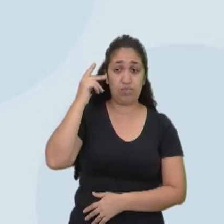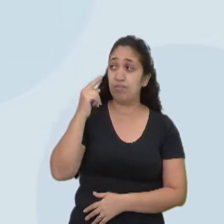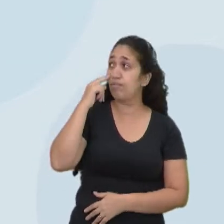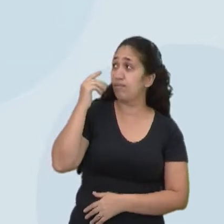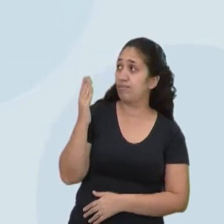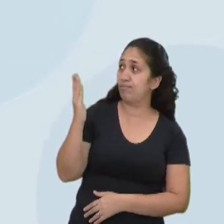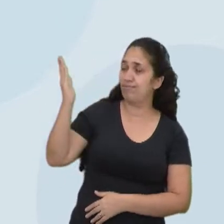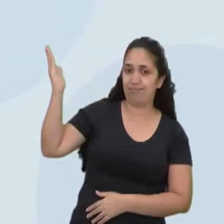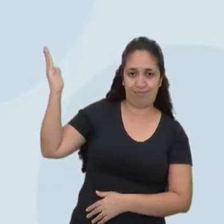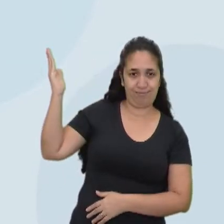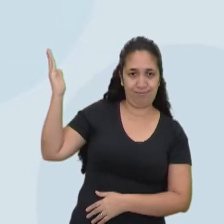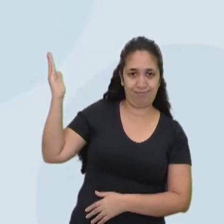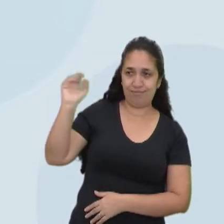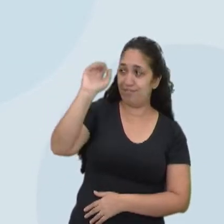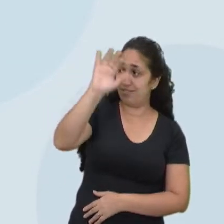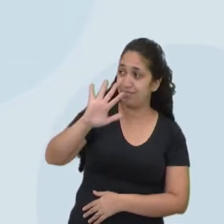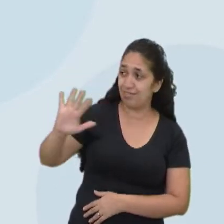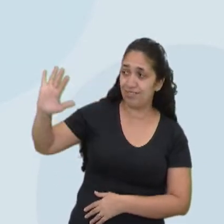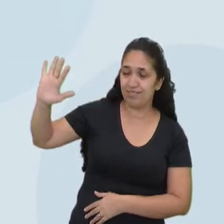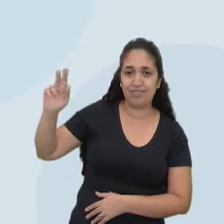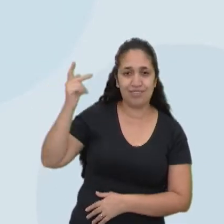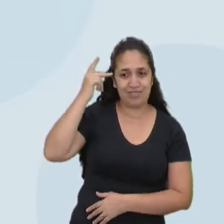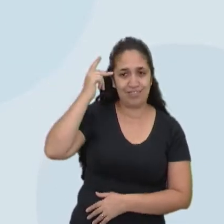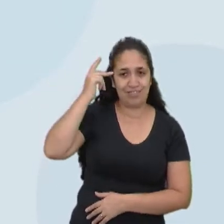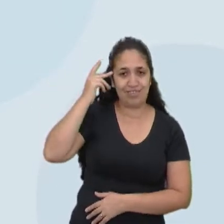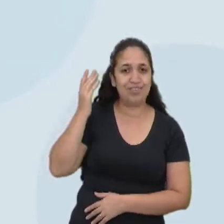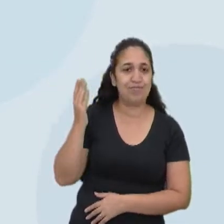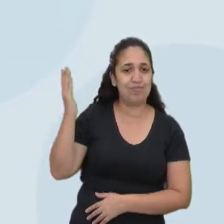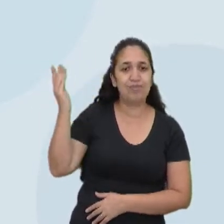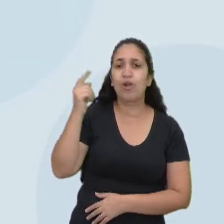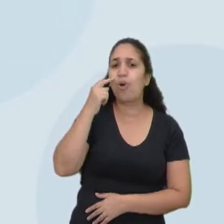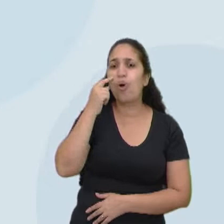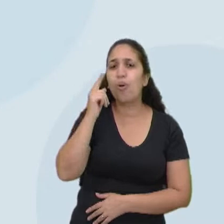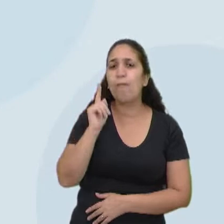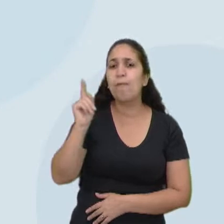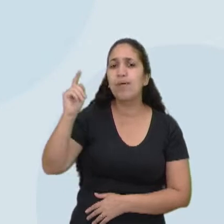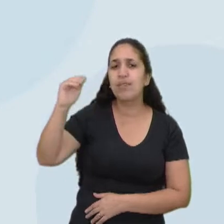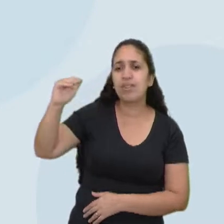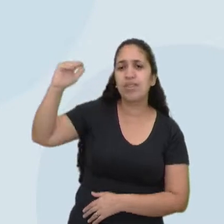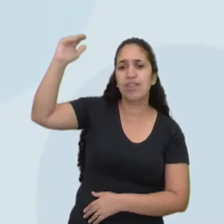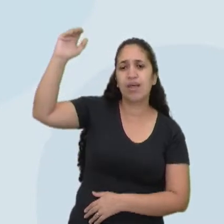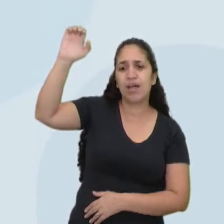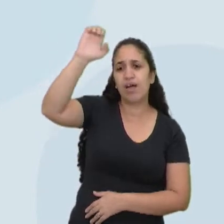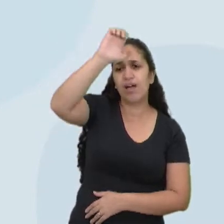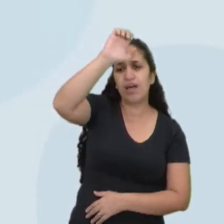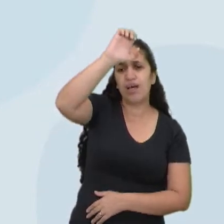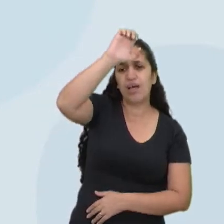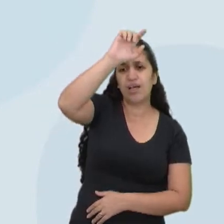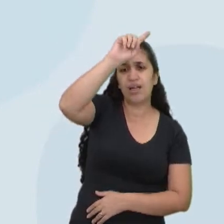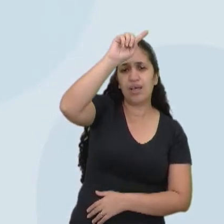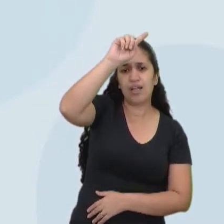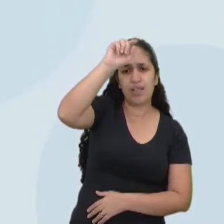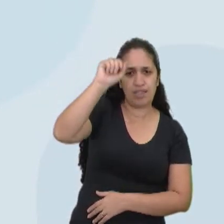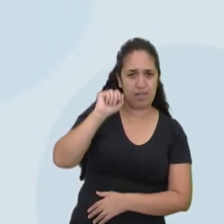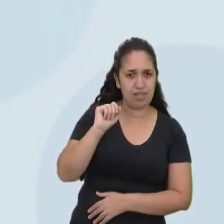lá o mapa do estado de São Paulo e a gente vai observar lá no canto superior à esquerda, né, uma imagem, né,